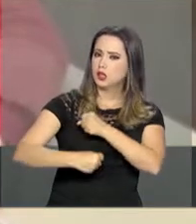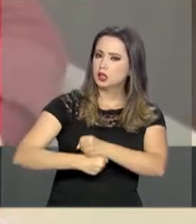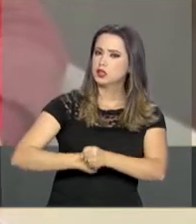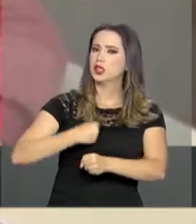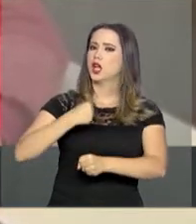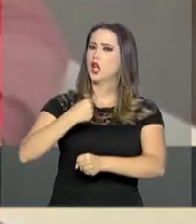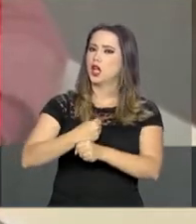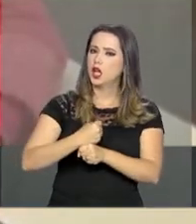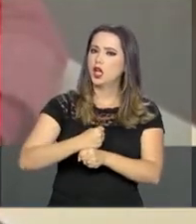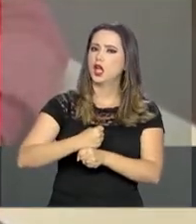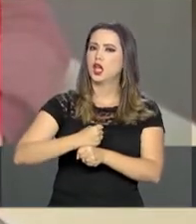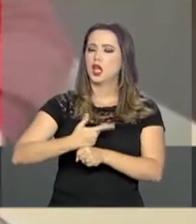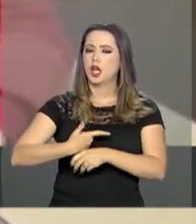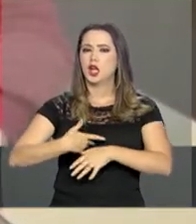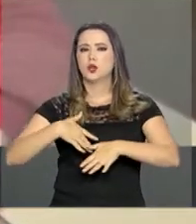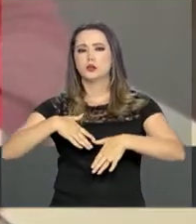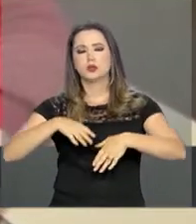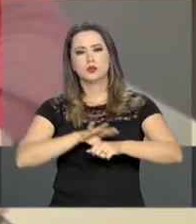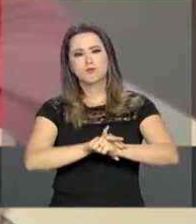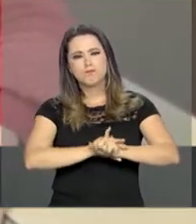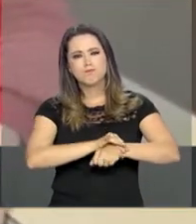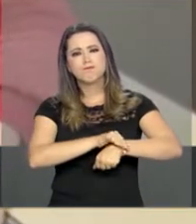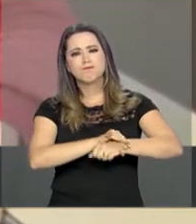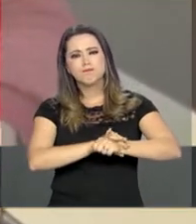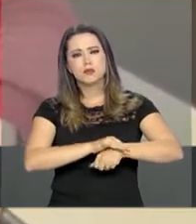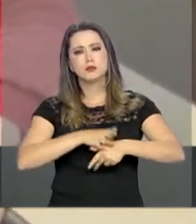anos de fisioterapia.